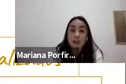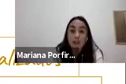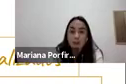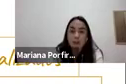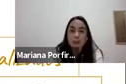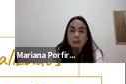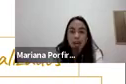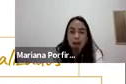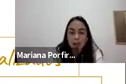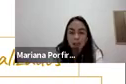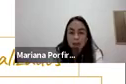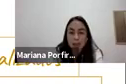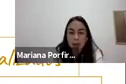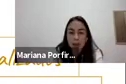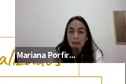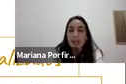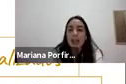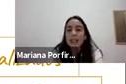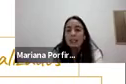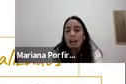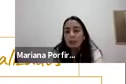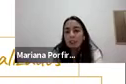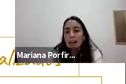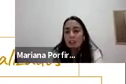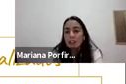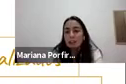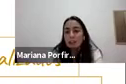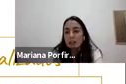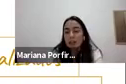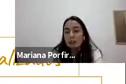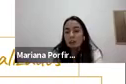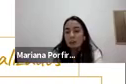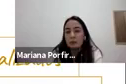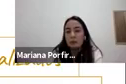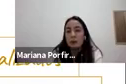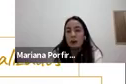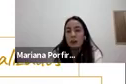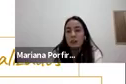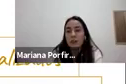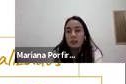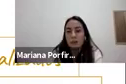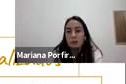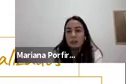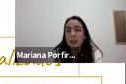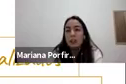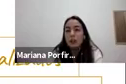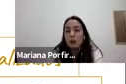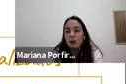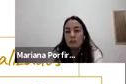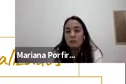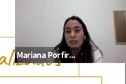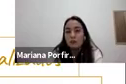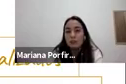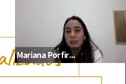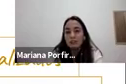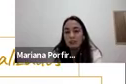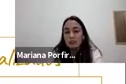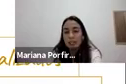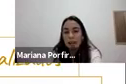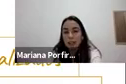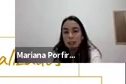nós ativamos na amamentação e a quantidade inferior de músculos que nós ativamos nos